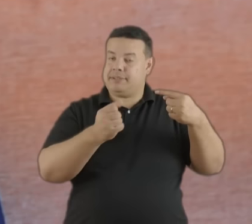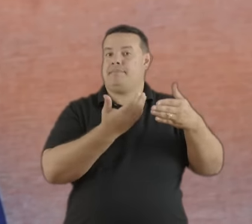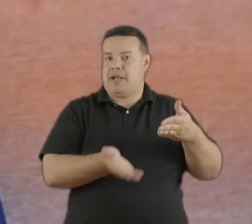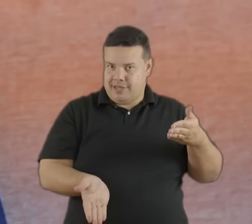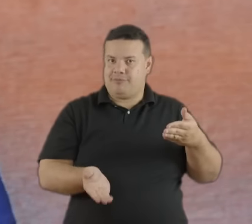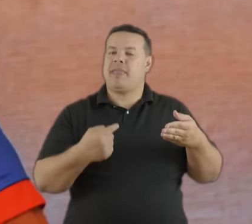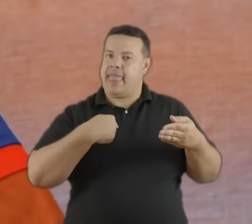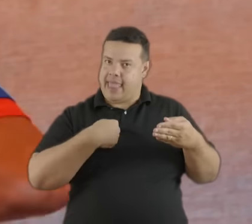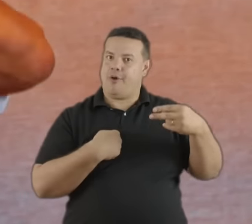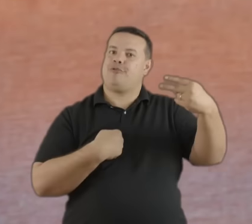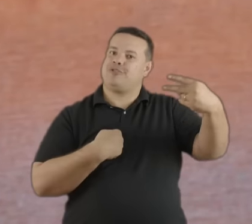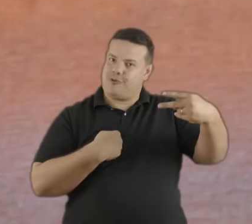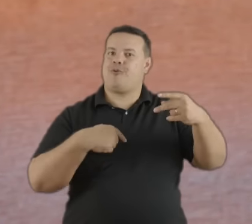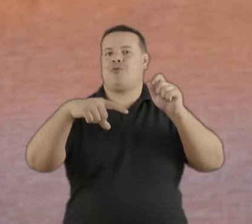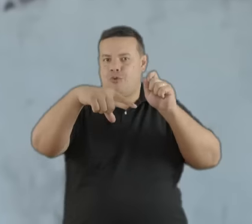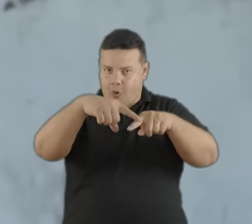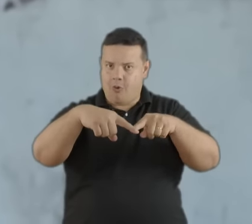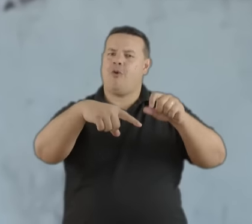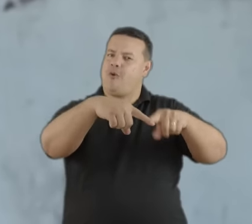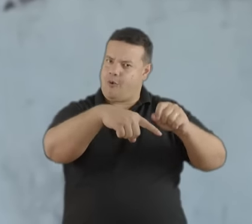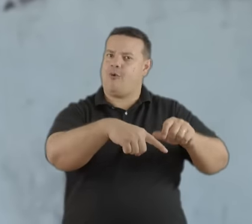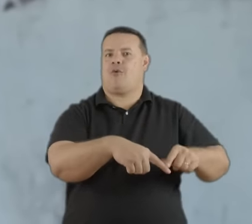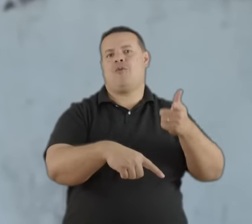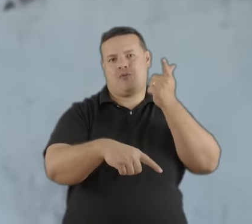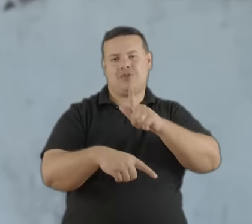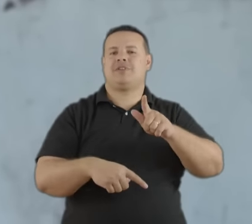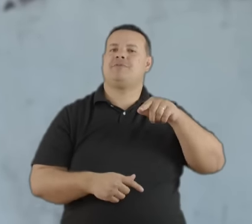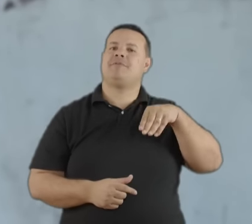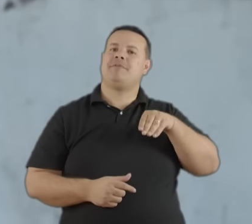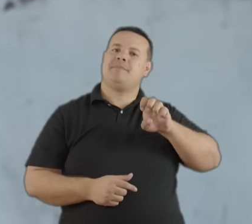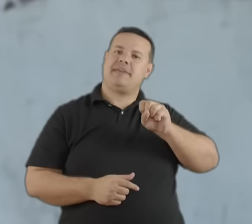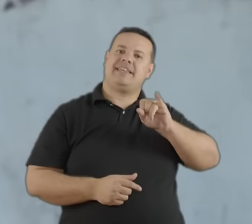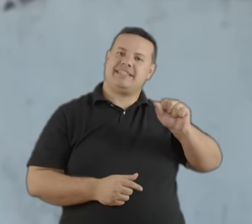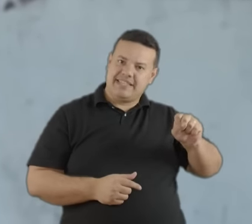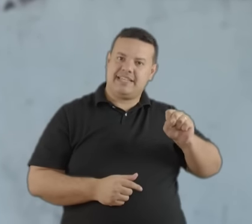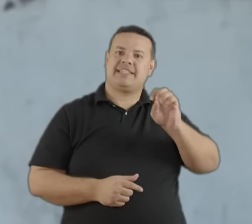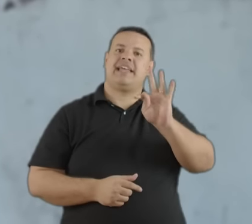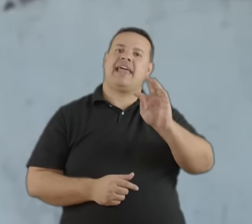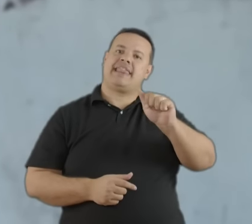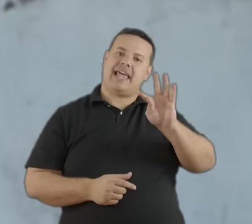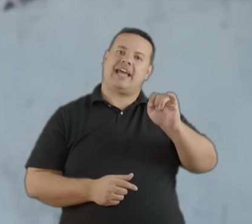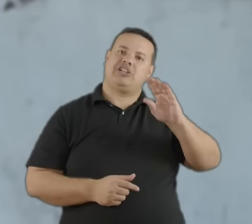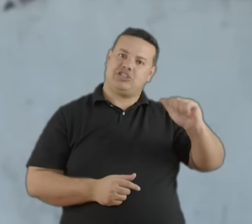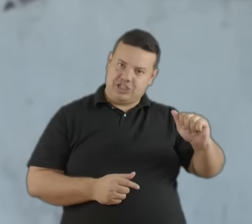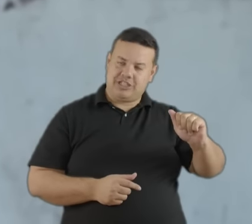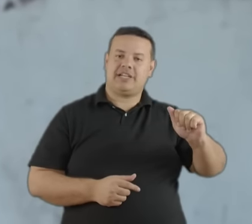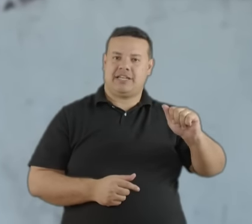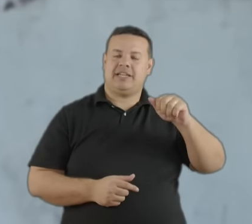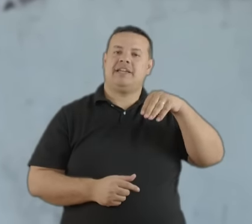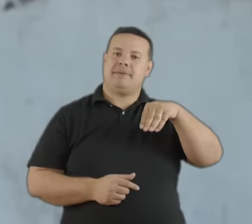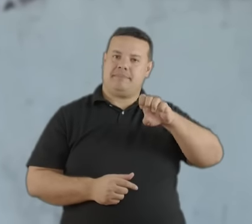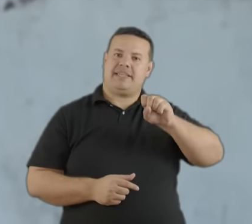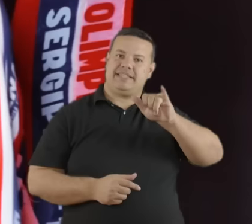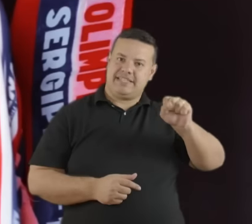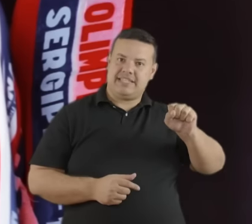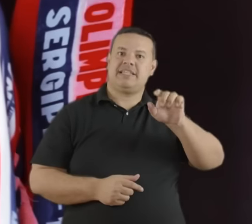eu bati o segundo, eu fiz, os outros fizeram. Foi Messias, Tatica, Agostinho e Duda, fizeram os